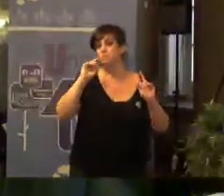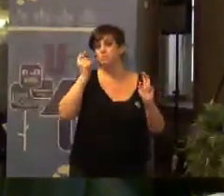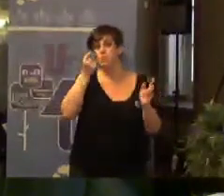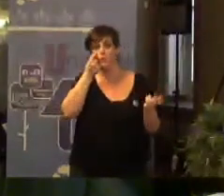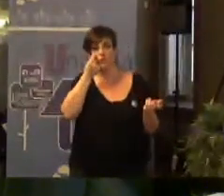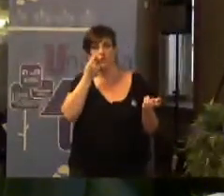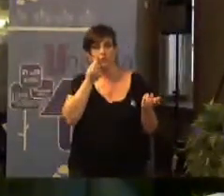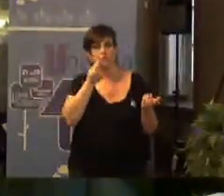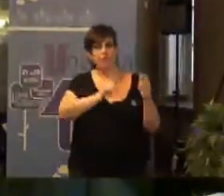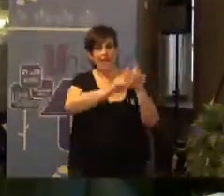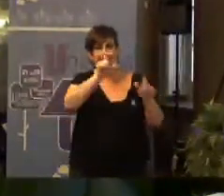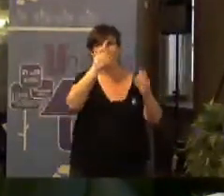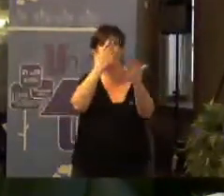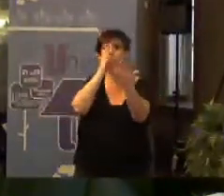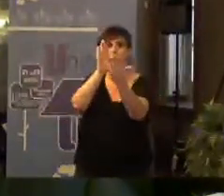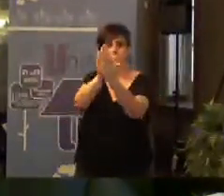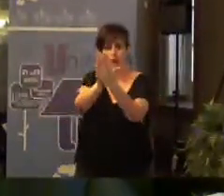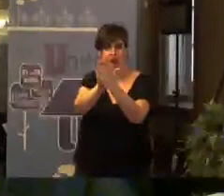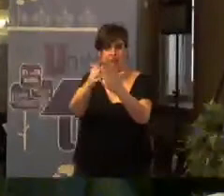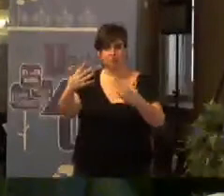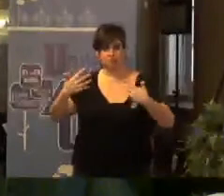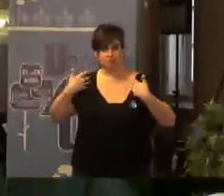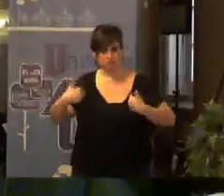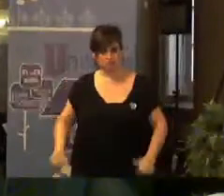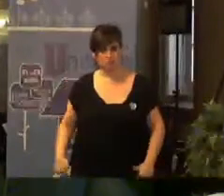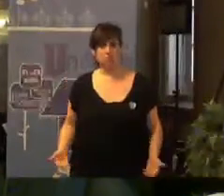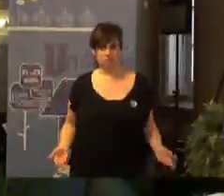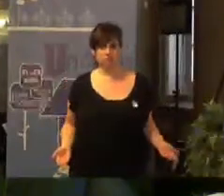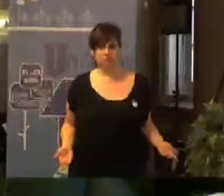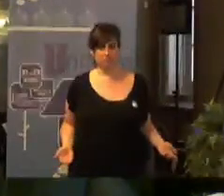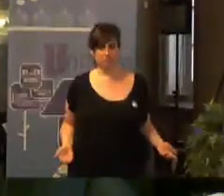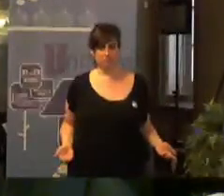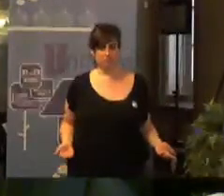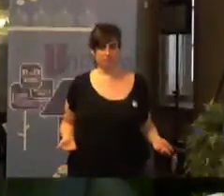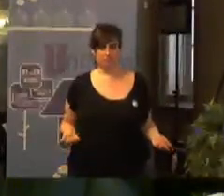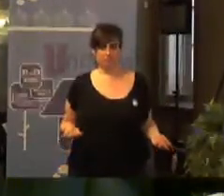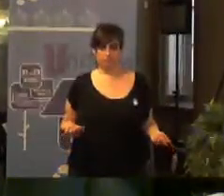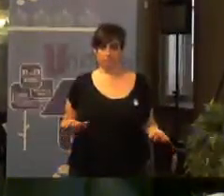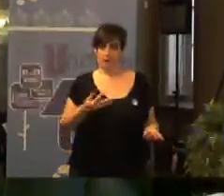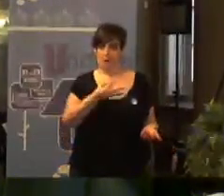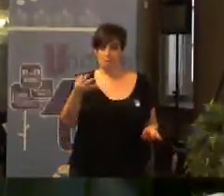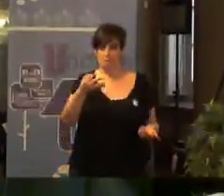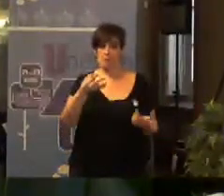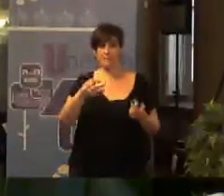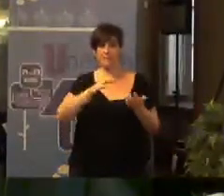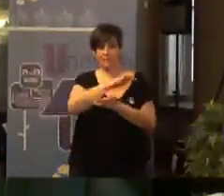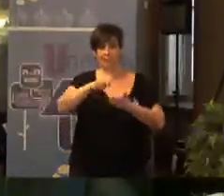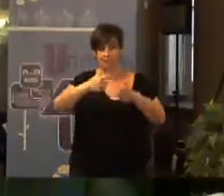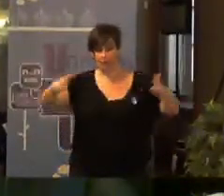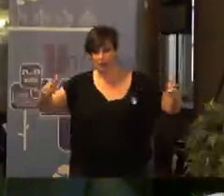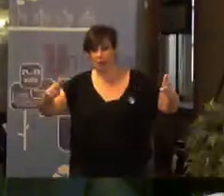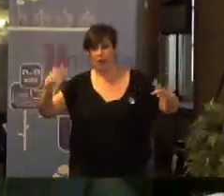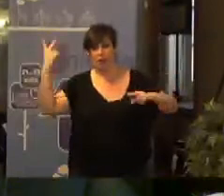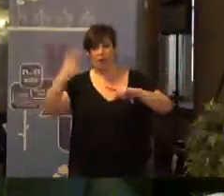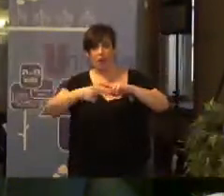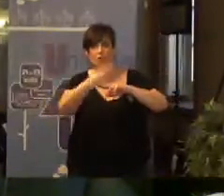frente ao asunto, a que evitou ou impediu que a catástrofe fose maior e a que, efectivamente, con xa a cidadanía de outras